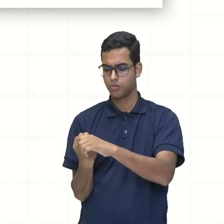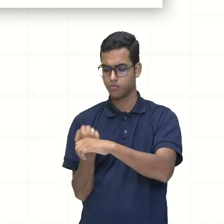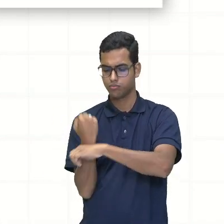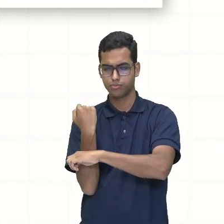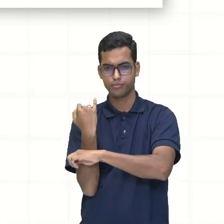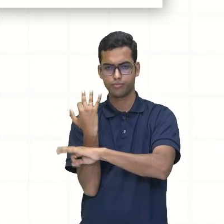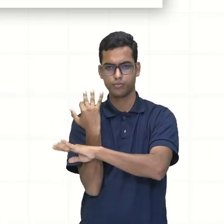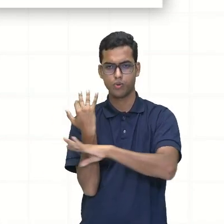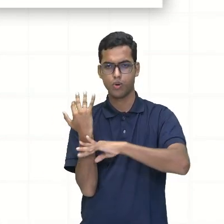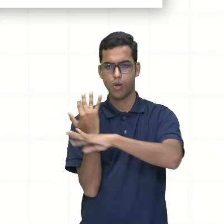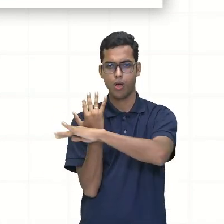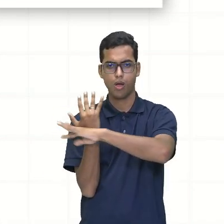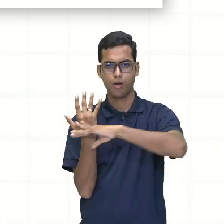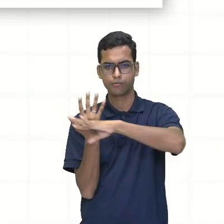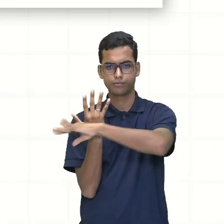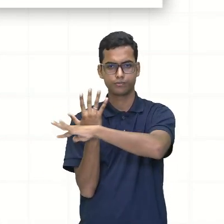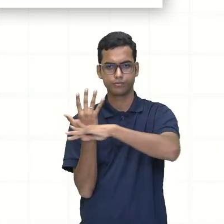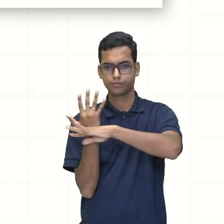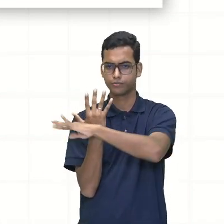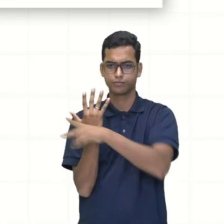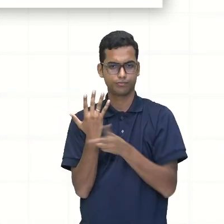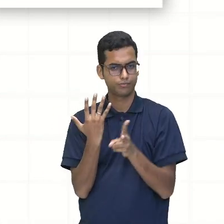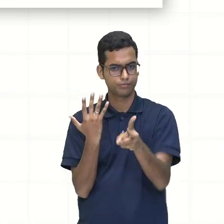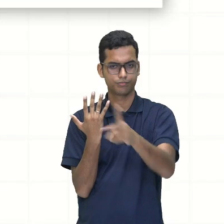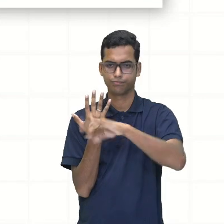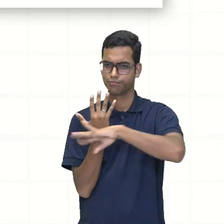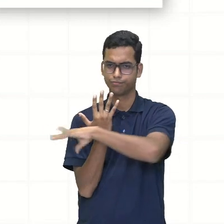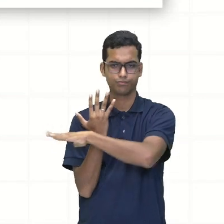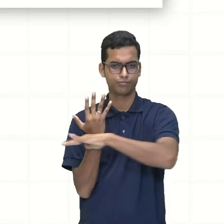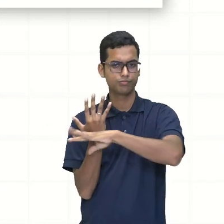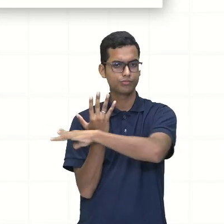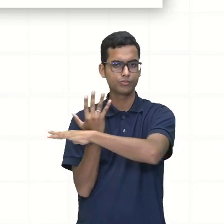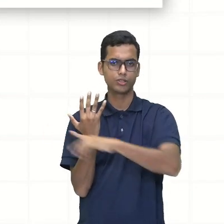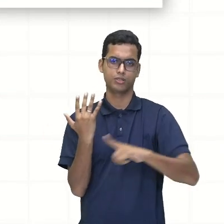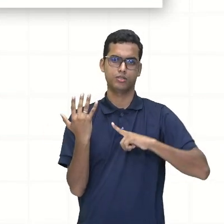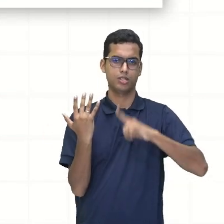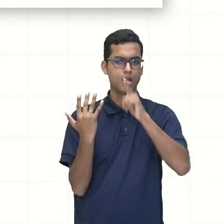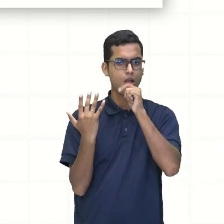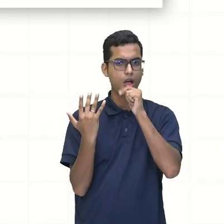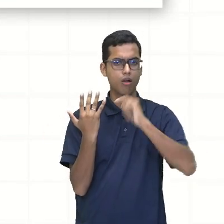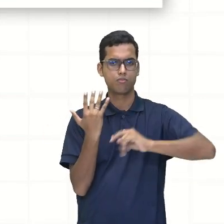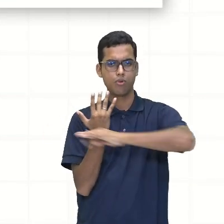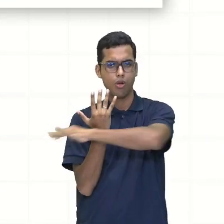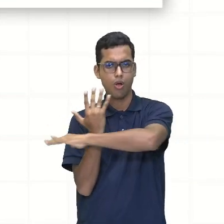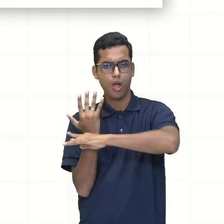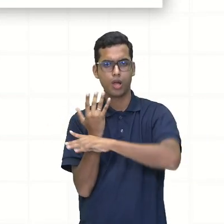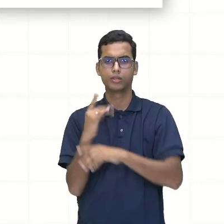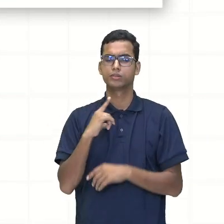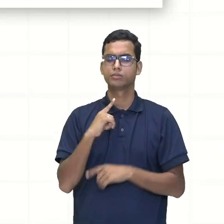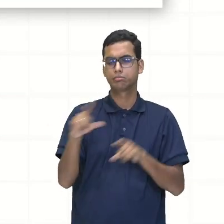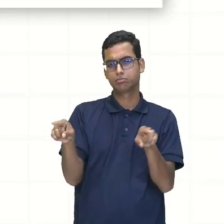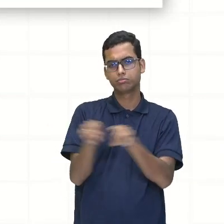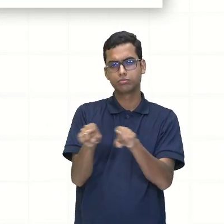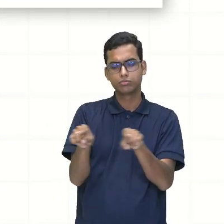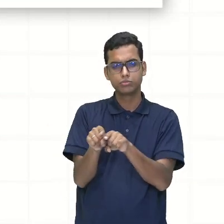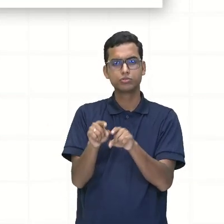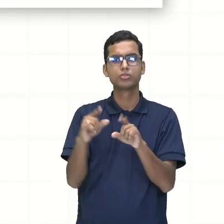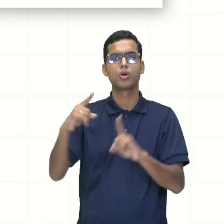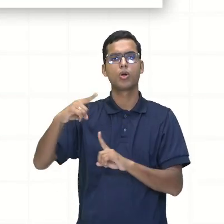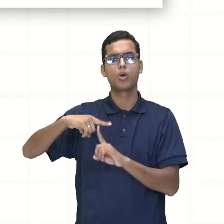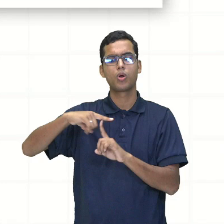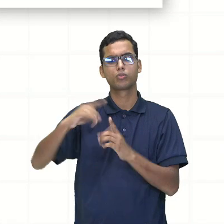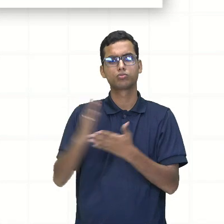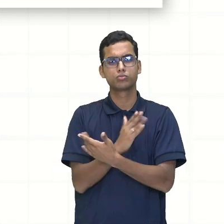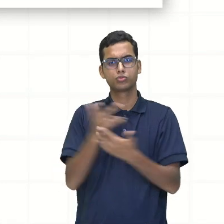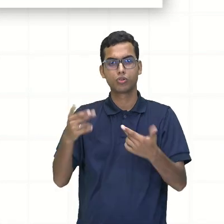constantemente alagada. E existem vegetais que se reproduzem, né, que conseguem sobreviver a